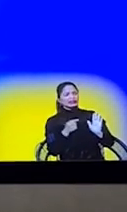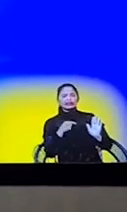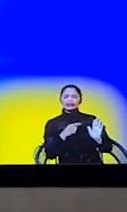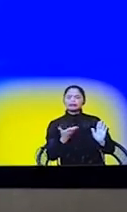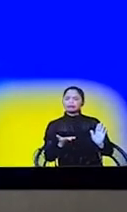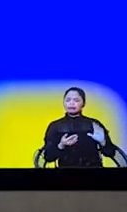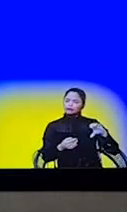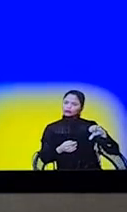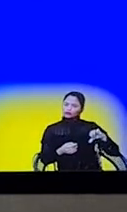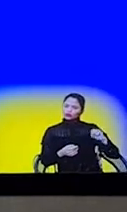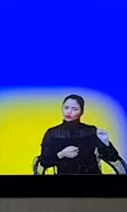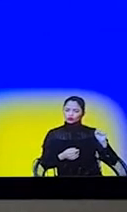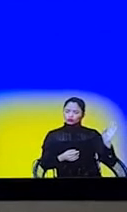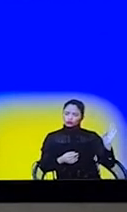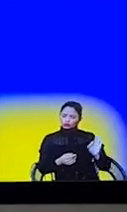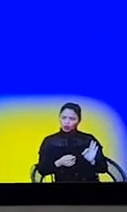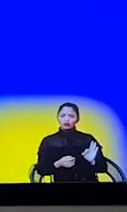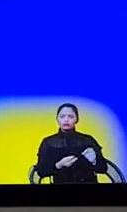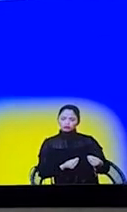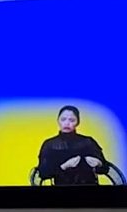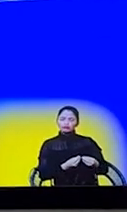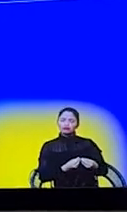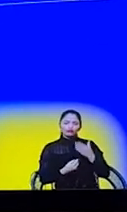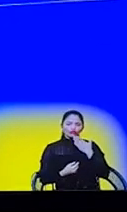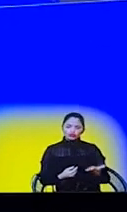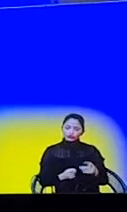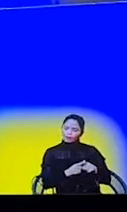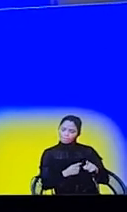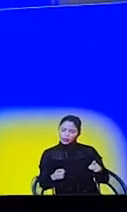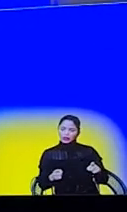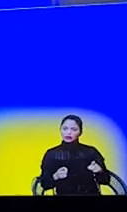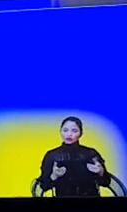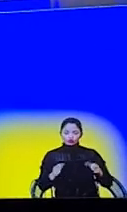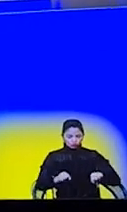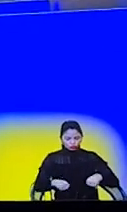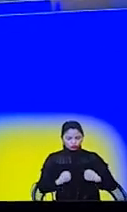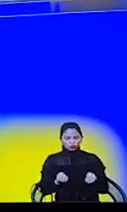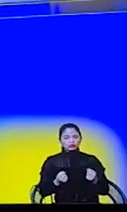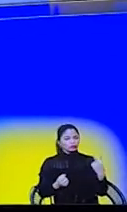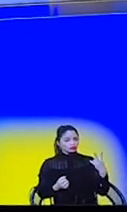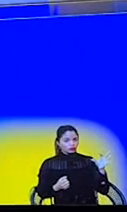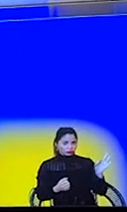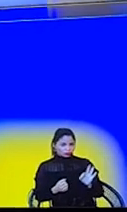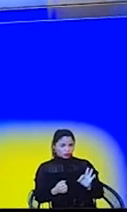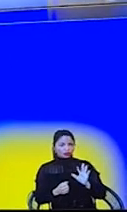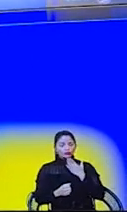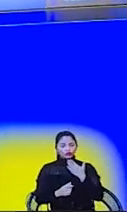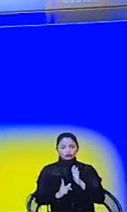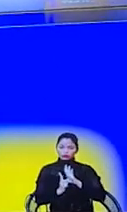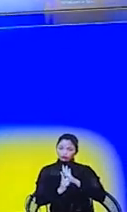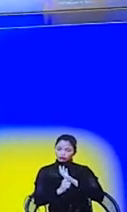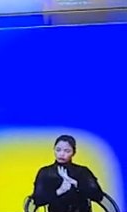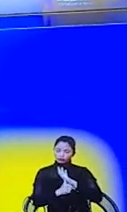de 98% despachado no prazo, hoje, no portal, a gente reforça 2% de pedidos atrasados.